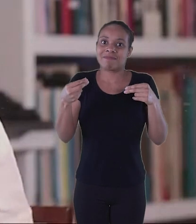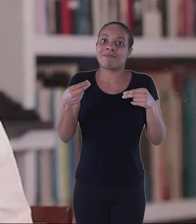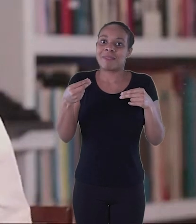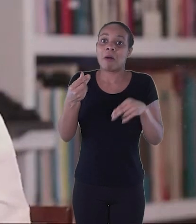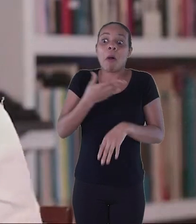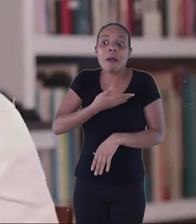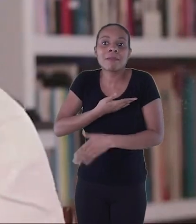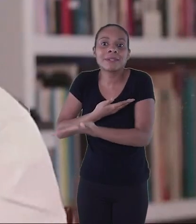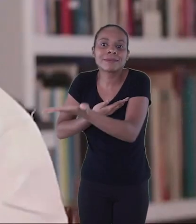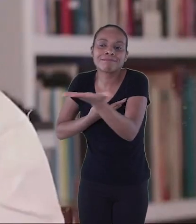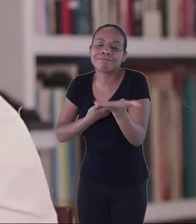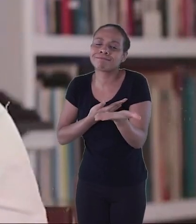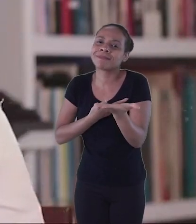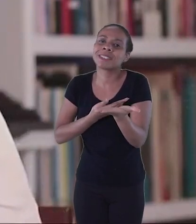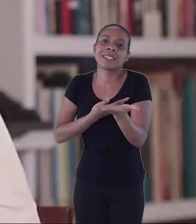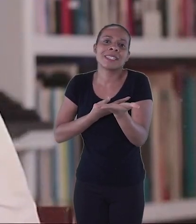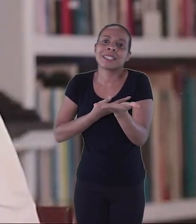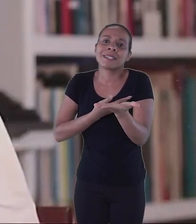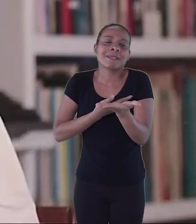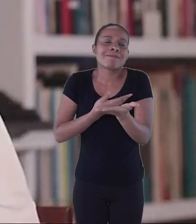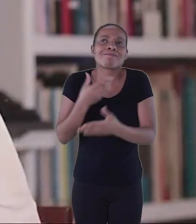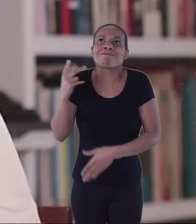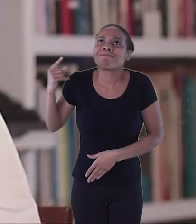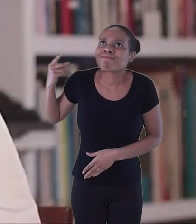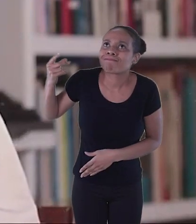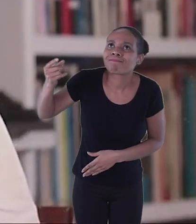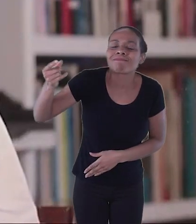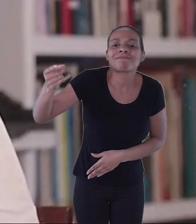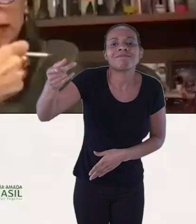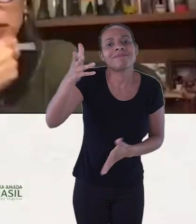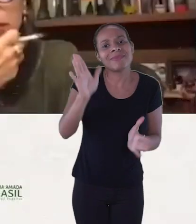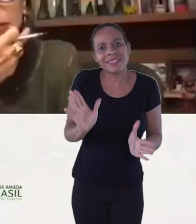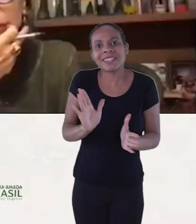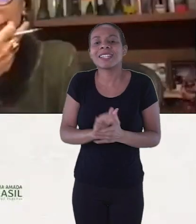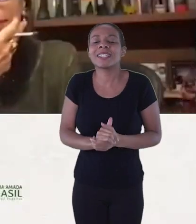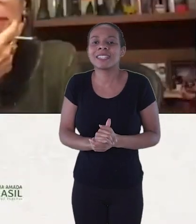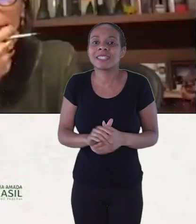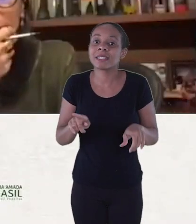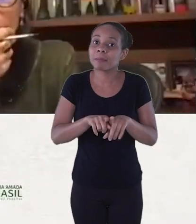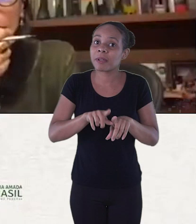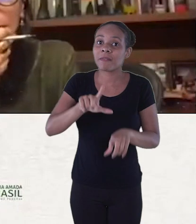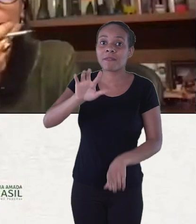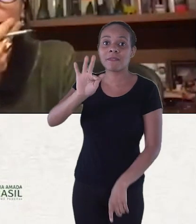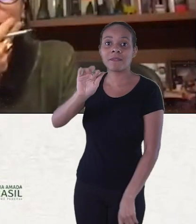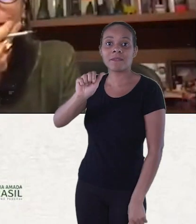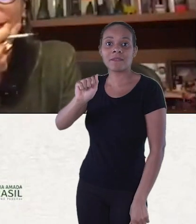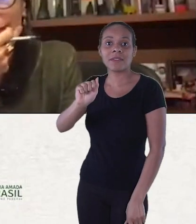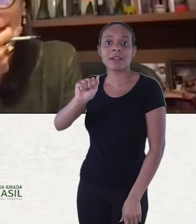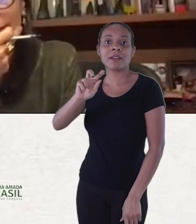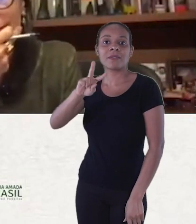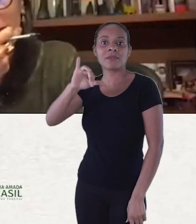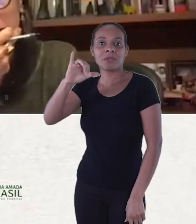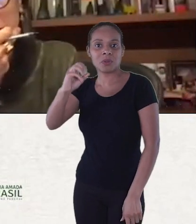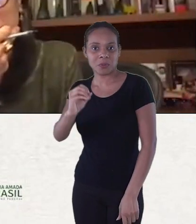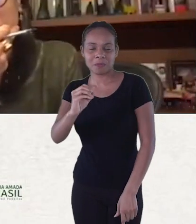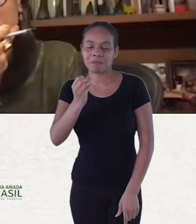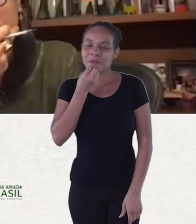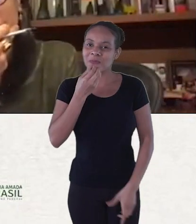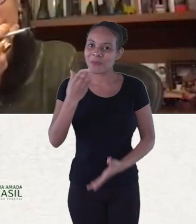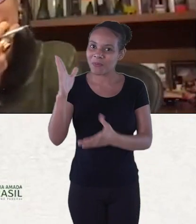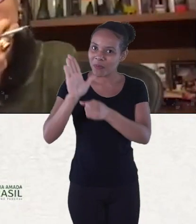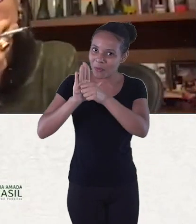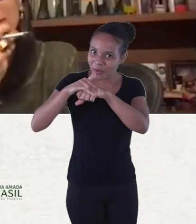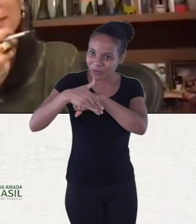vida inteira. Flávio dos Santos Gomes, boa noite, Flávio. Boa noite. Muito obrigado pela